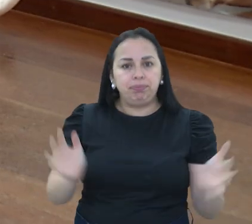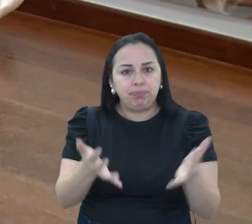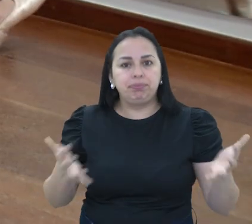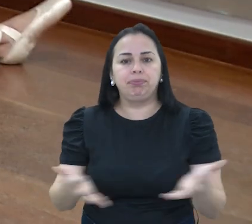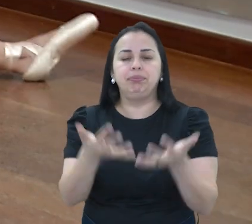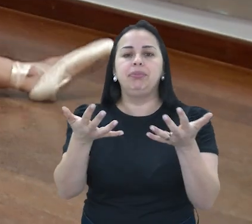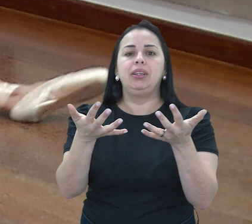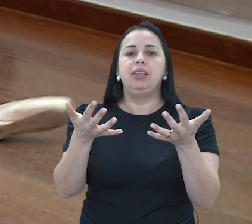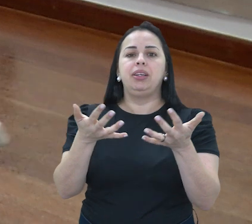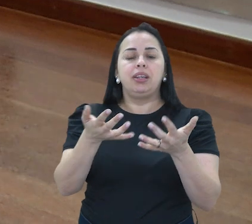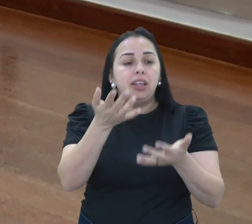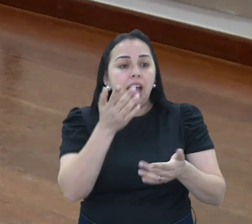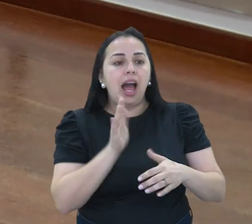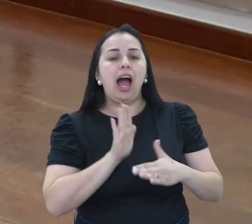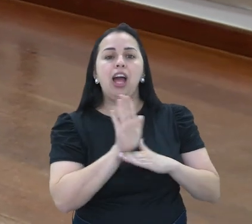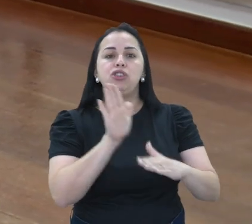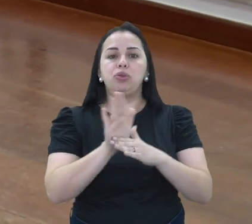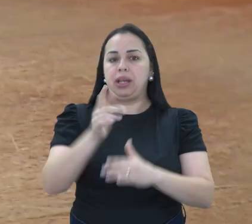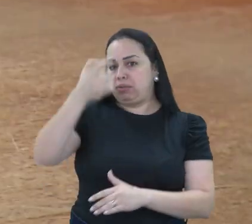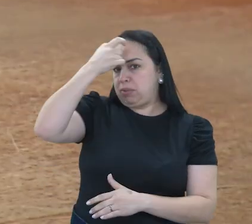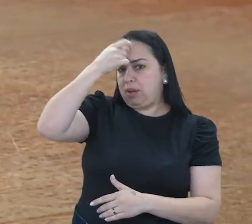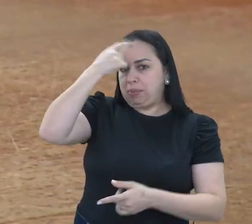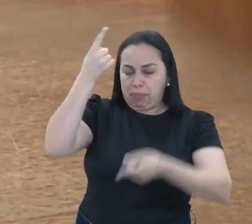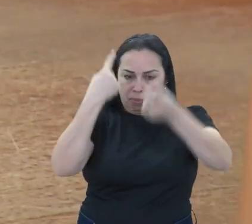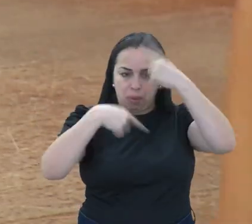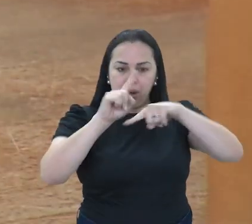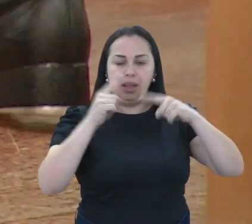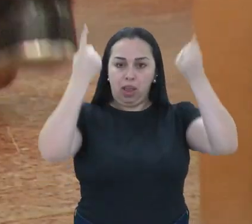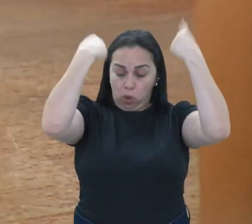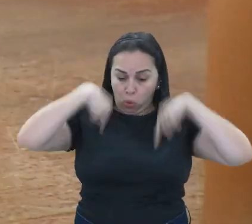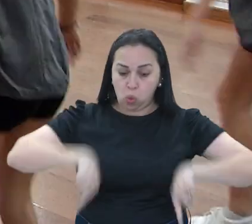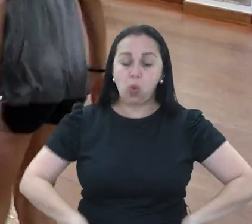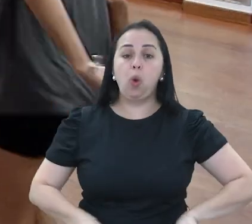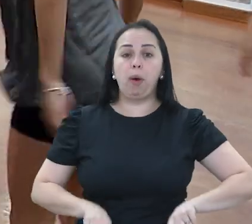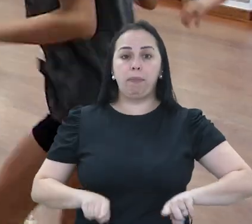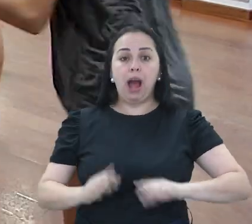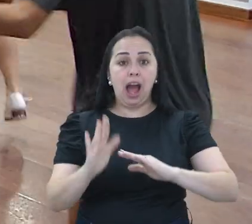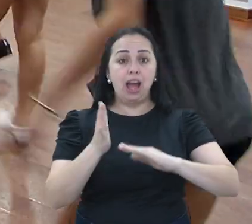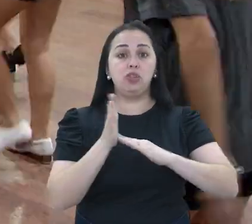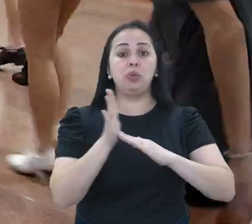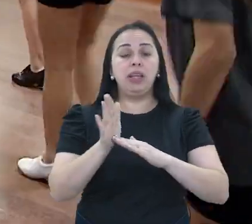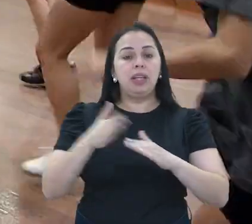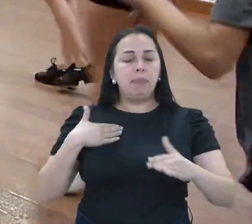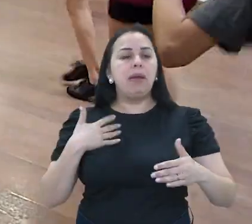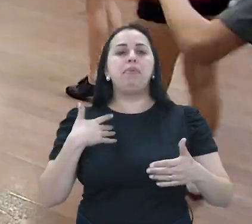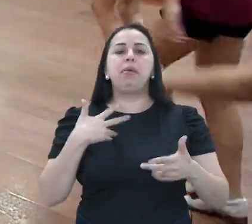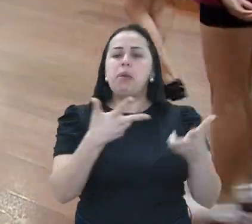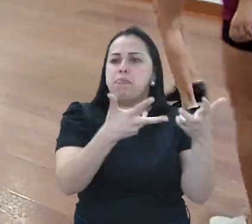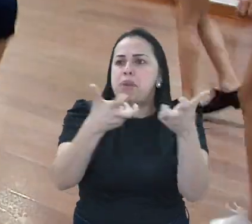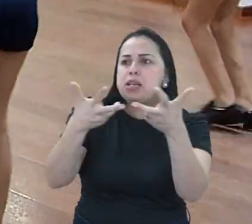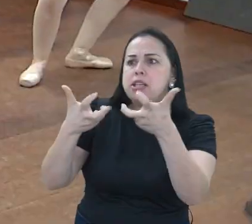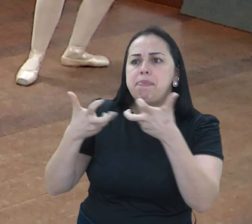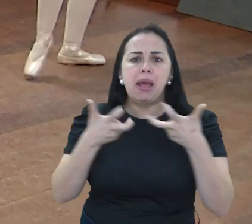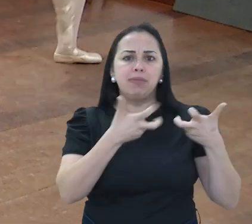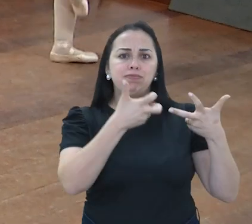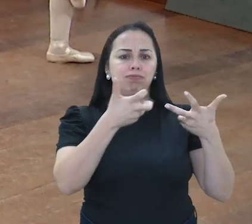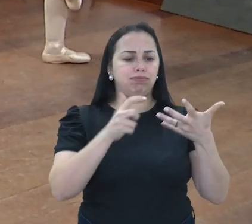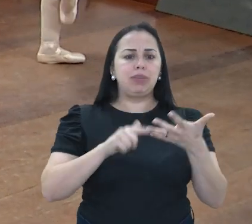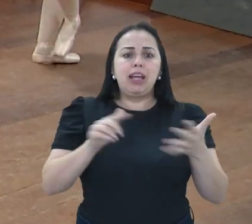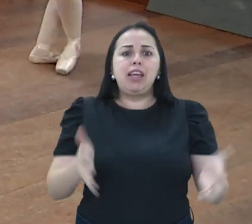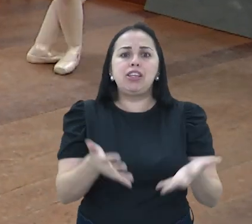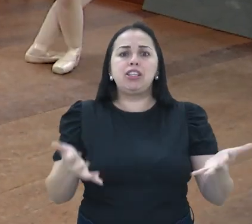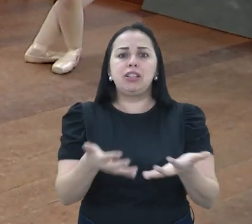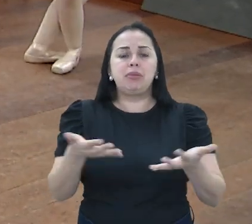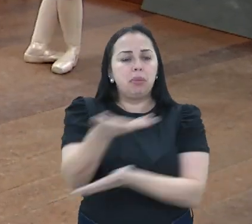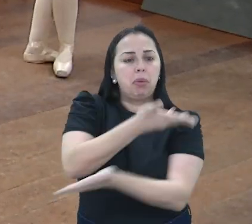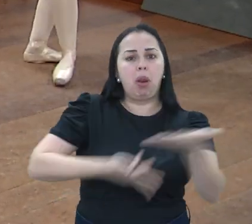prática que favorece o desenvolvimento cognitivo, a coordenação motora, a agilidade, a percepção espacial e